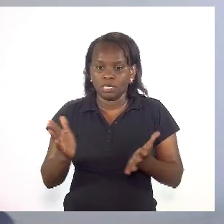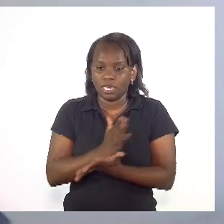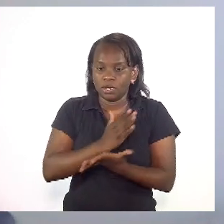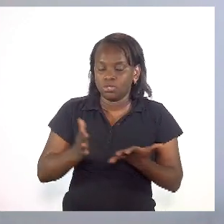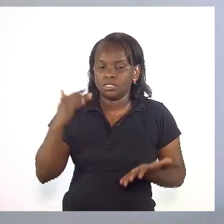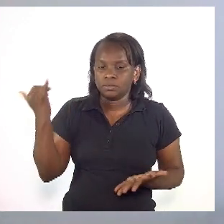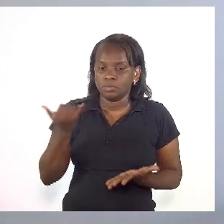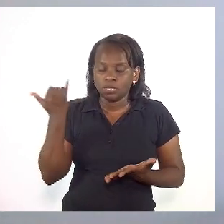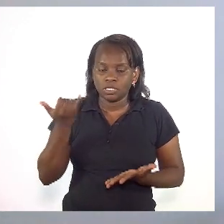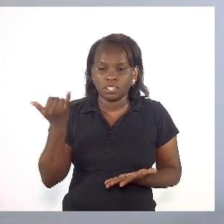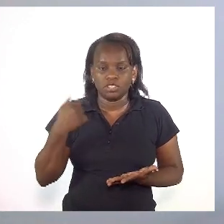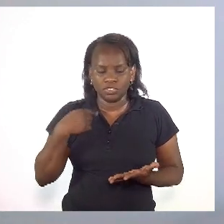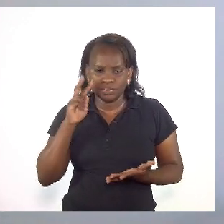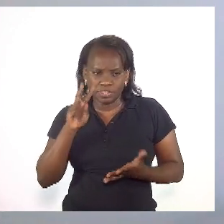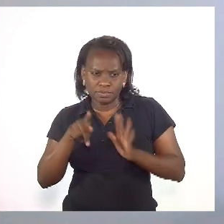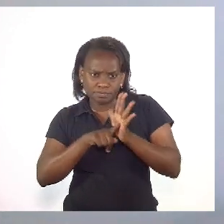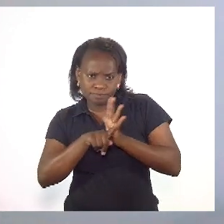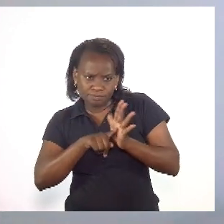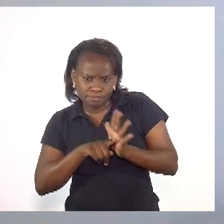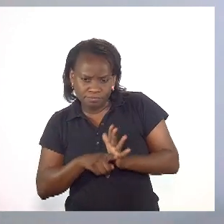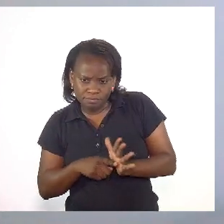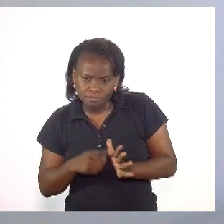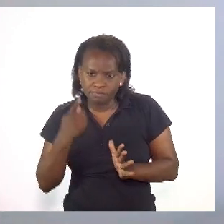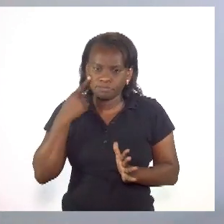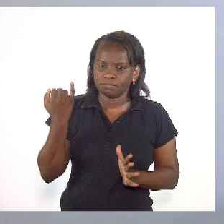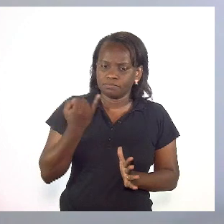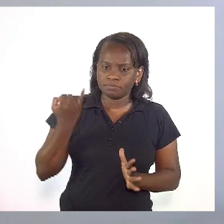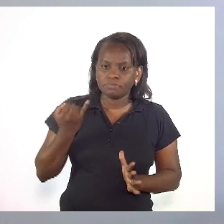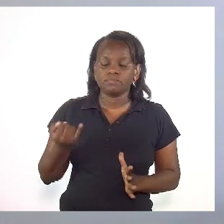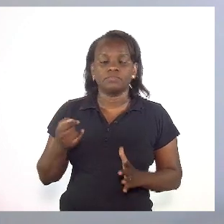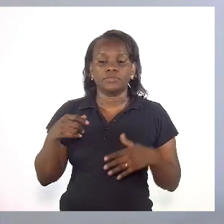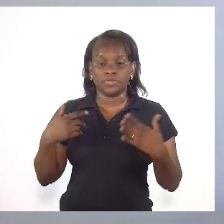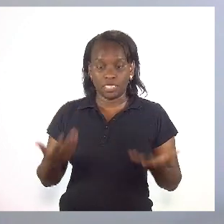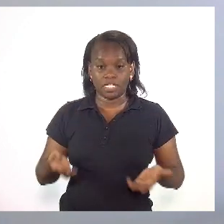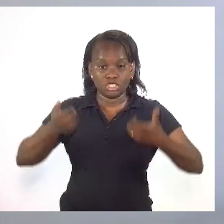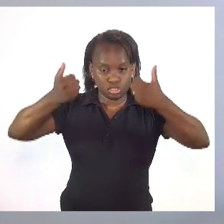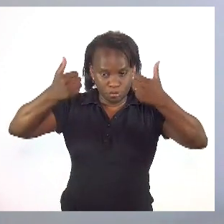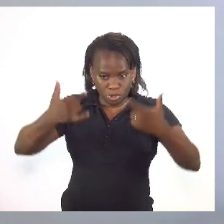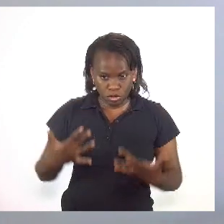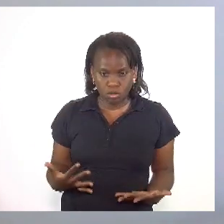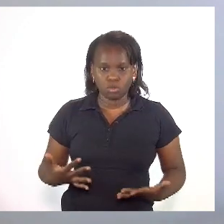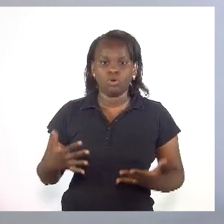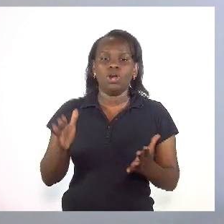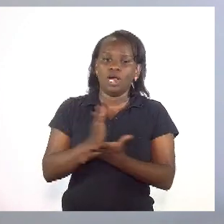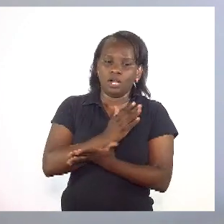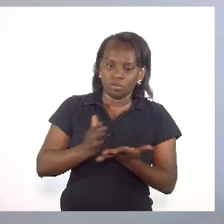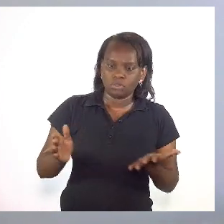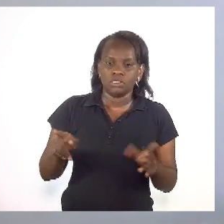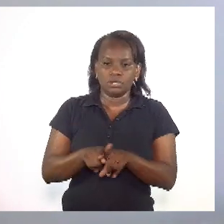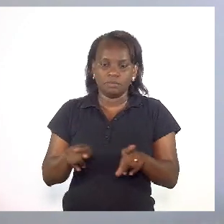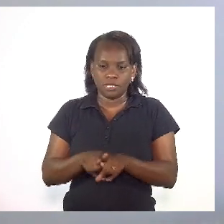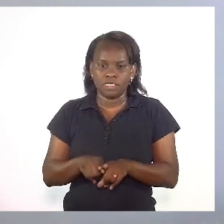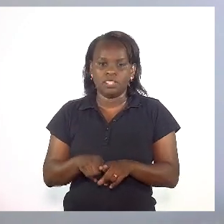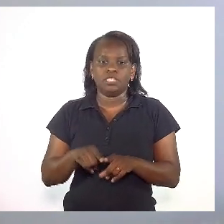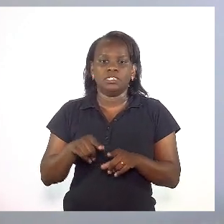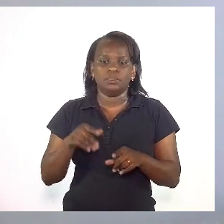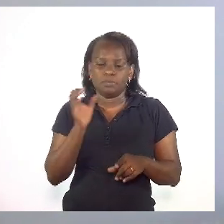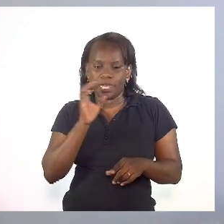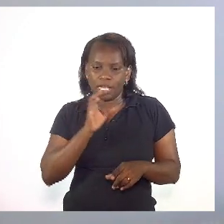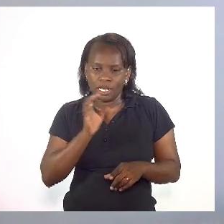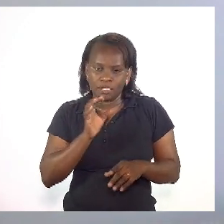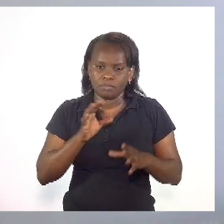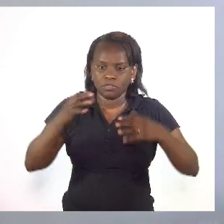importantes aqui que eu julguei no debate, tanto que foram explicados e outros que também passaram um pouco mais